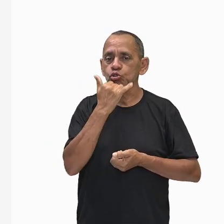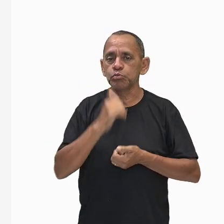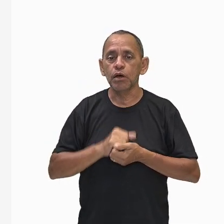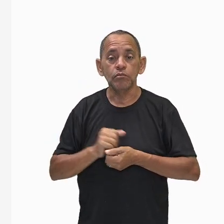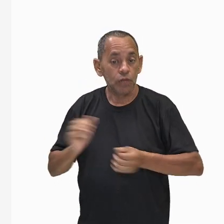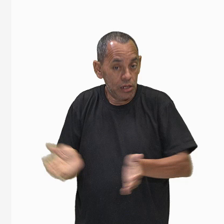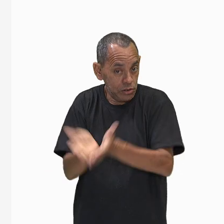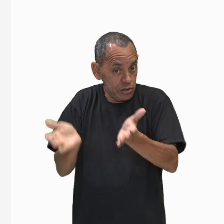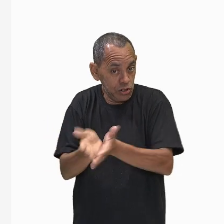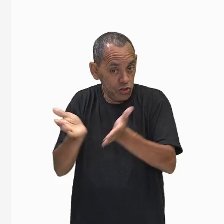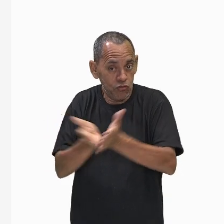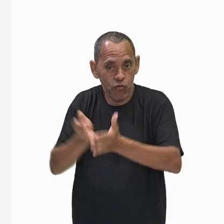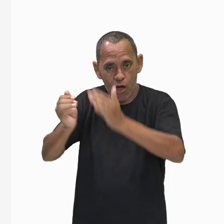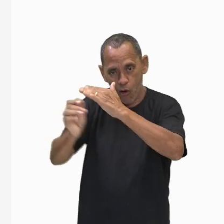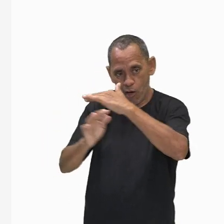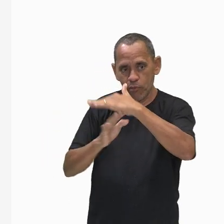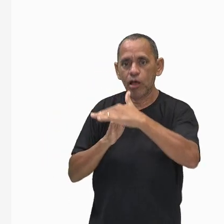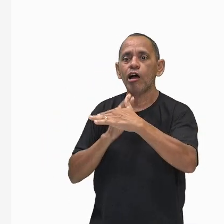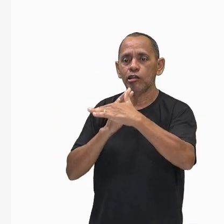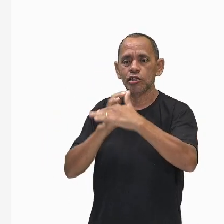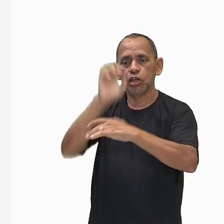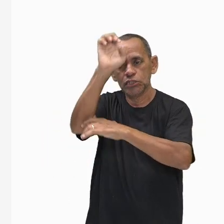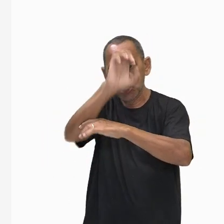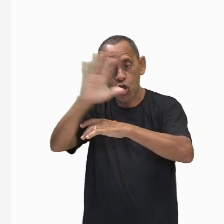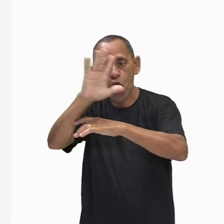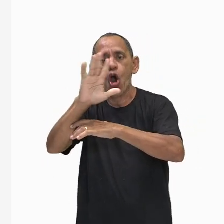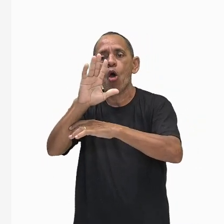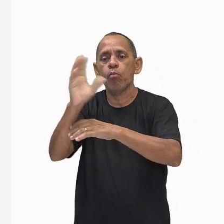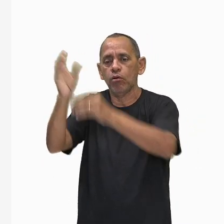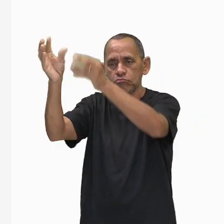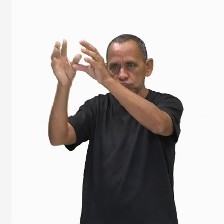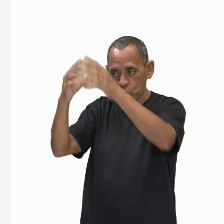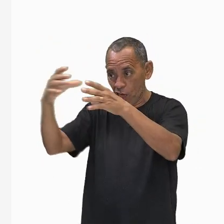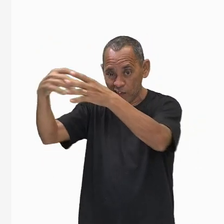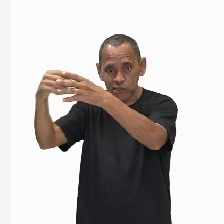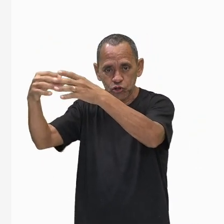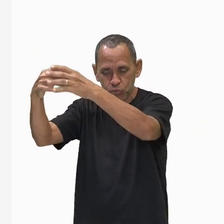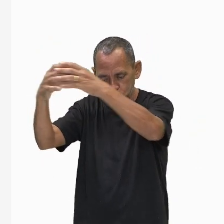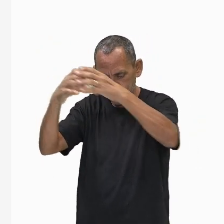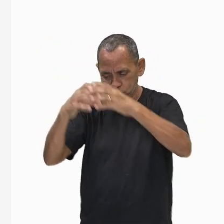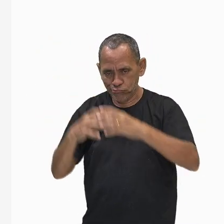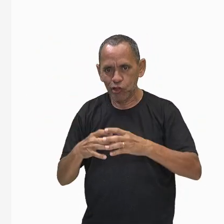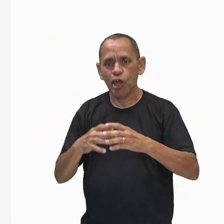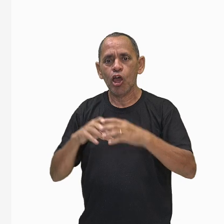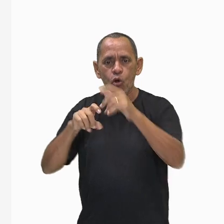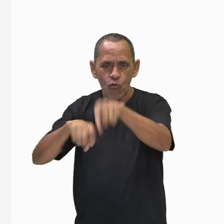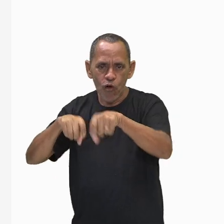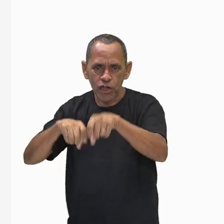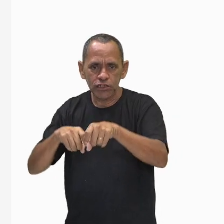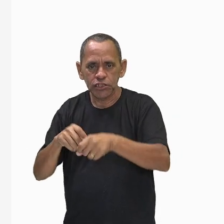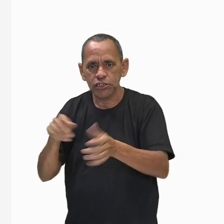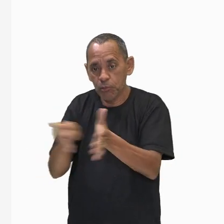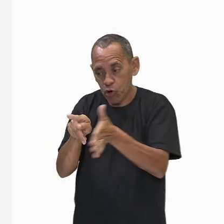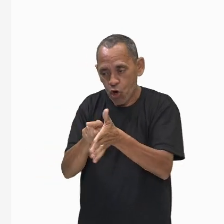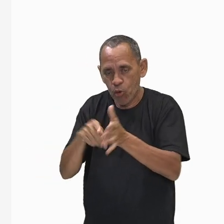Incentivo à imigração europeia para sua fazenda, tá, gente? Quando a gente fala de aquisição, obviamente que a gente está falando de mão de